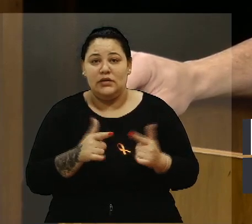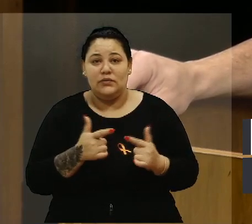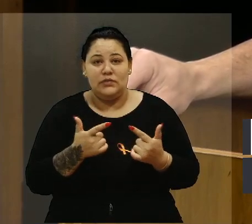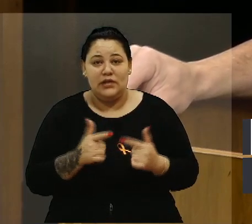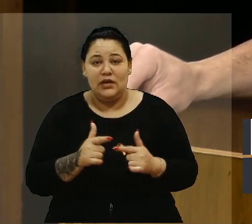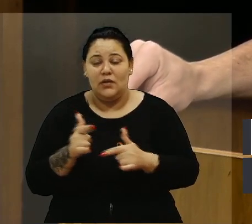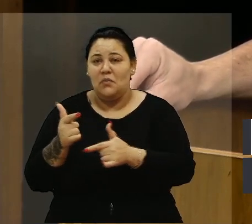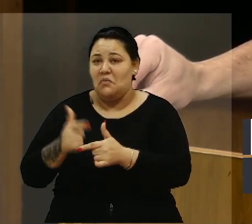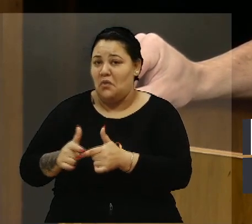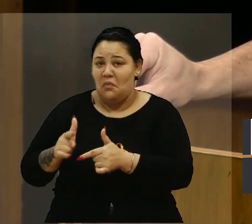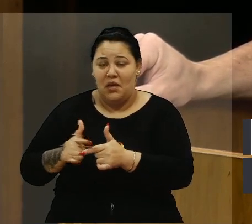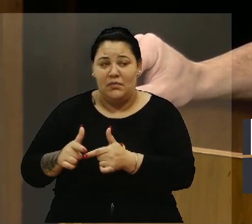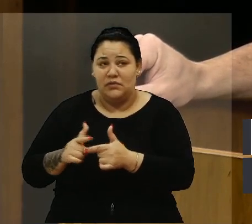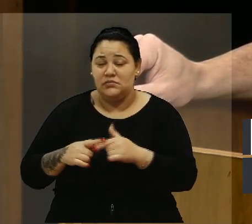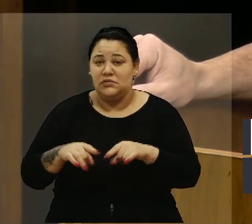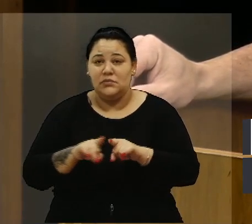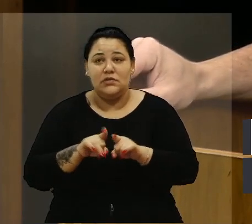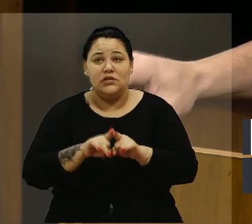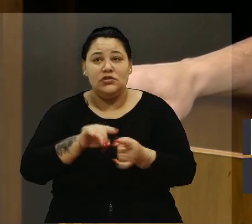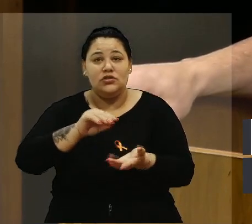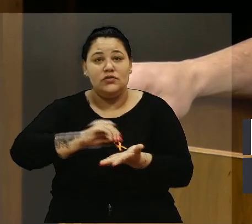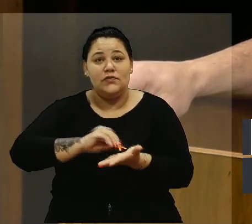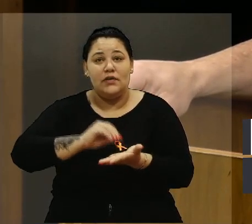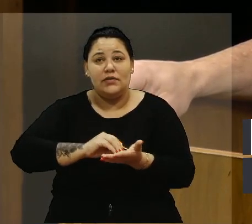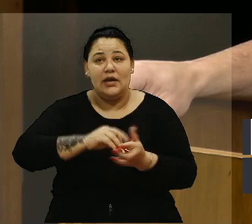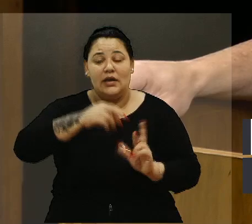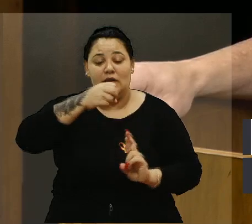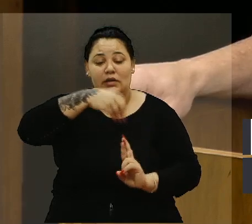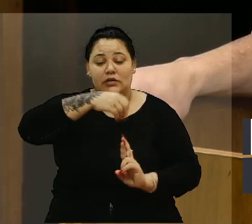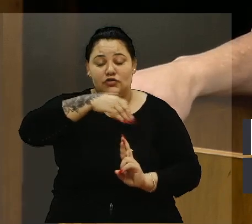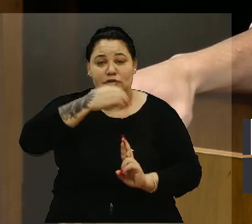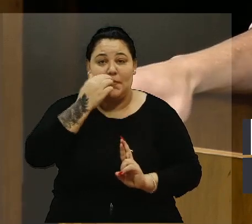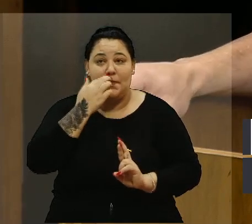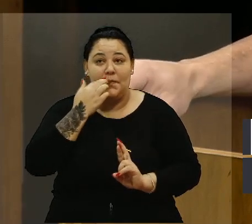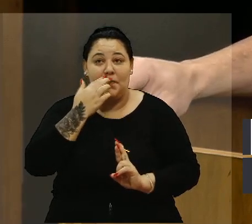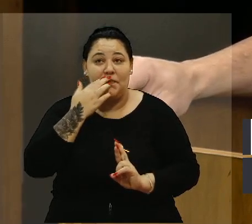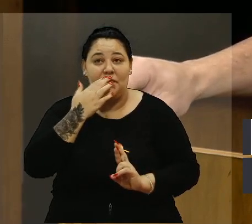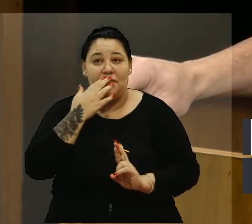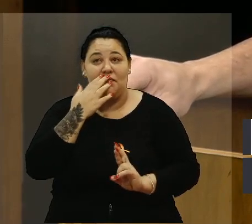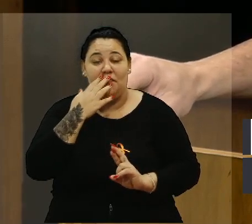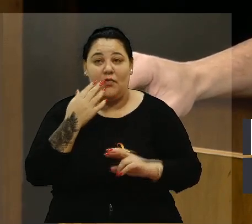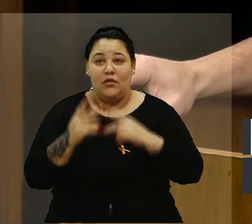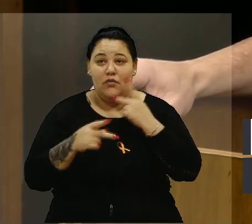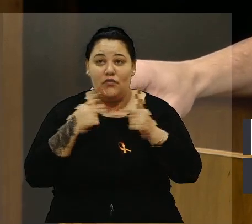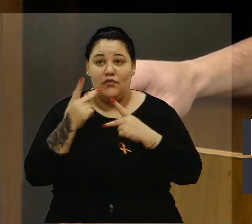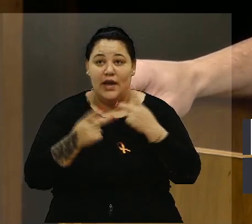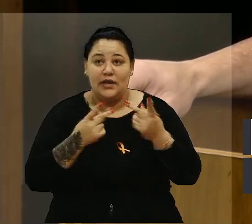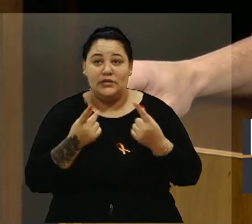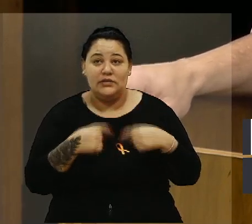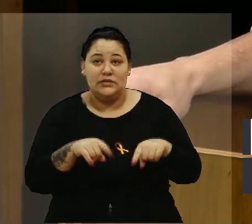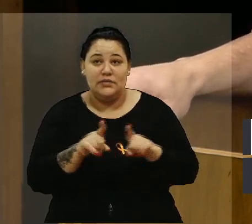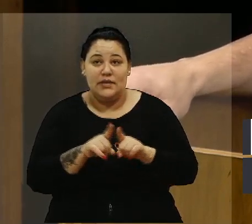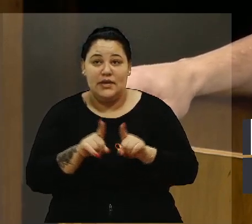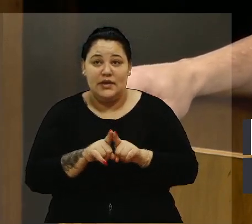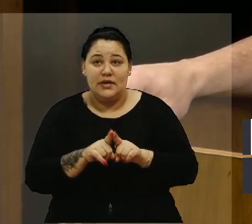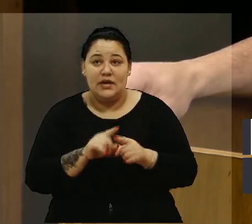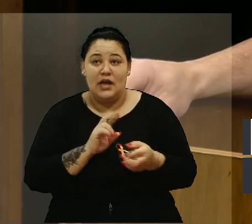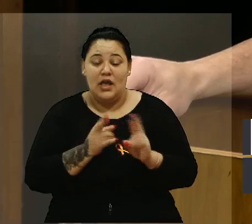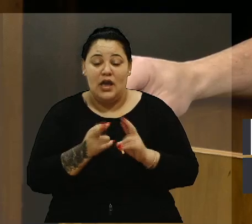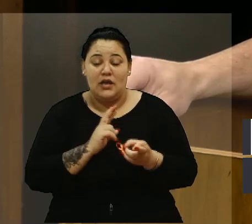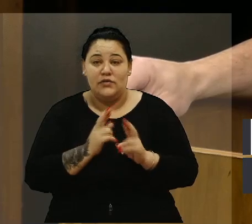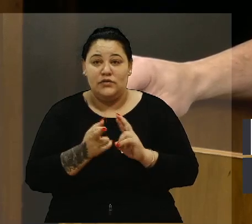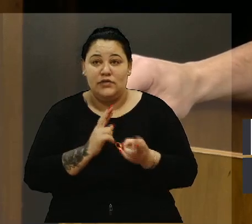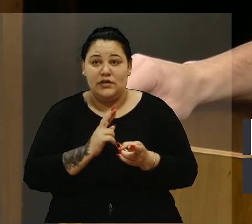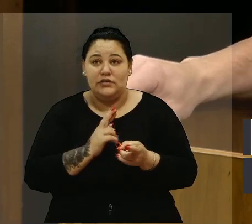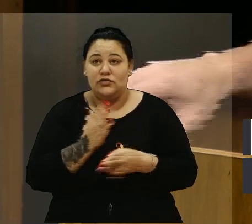esse problema de falta de energia contínua, inclusive com relatos na questão de estragar